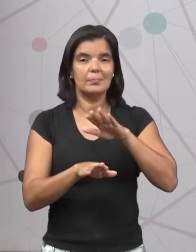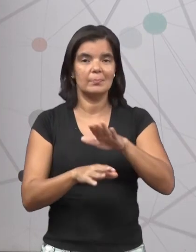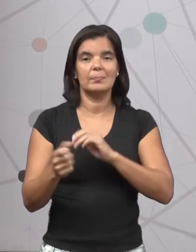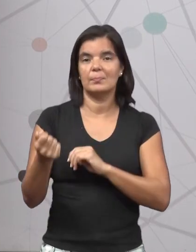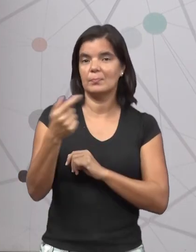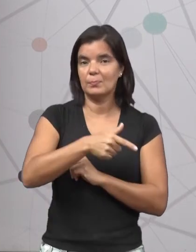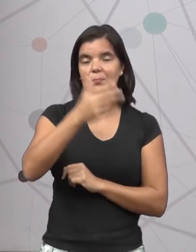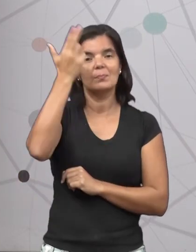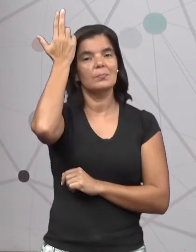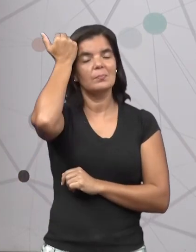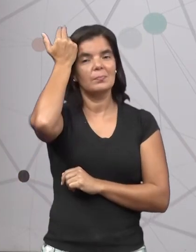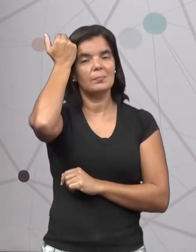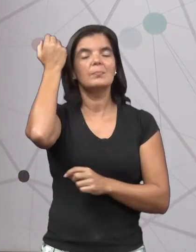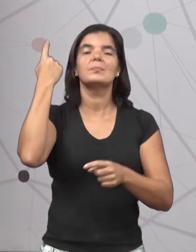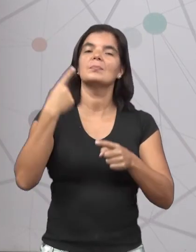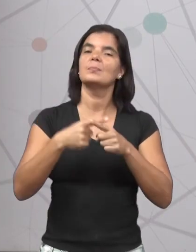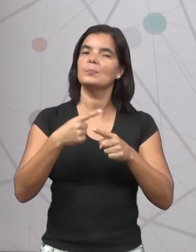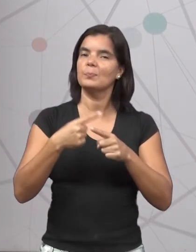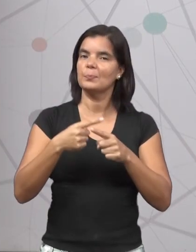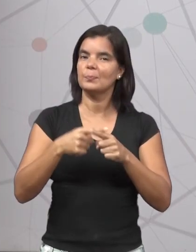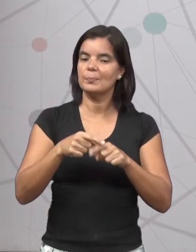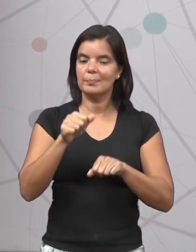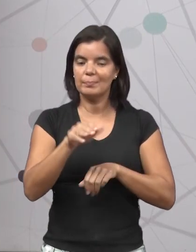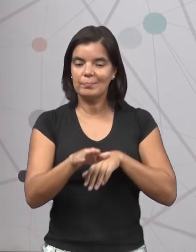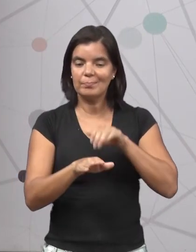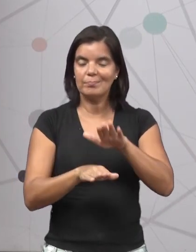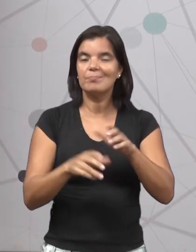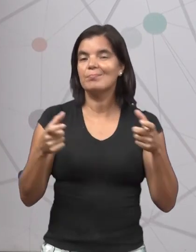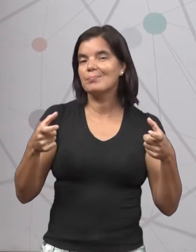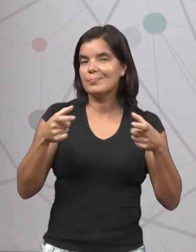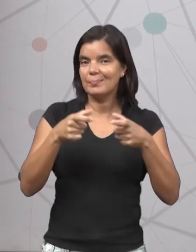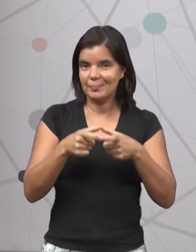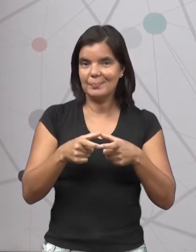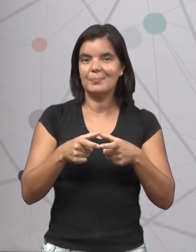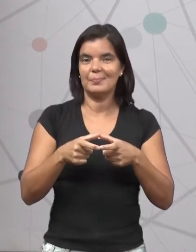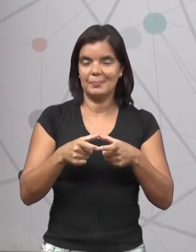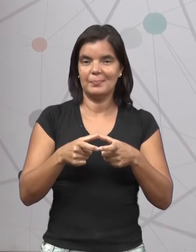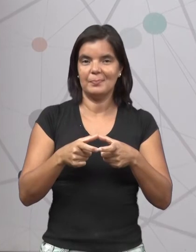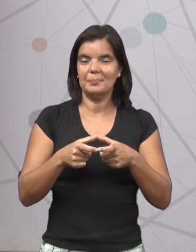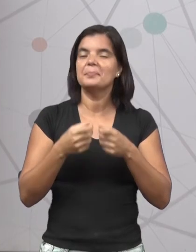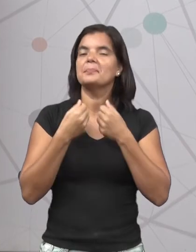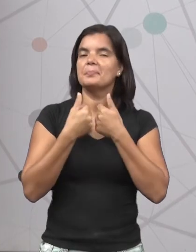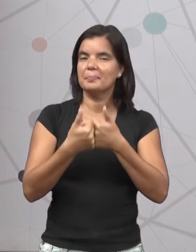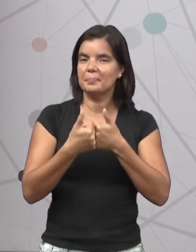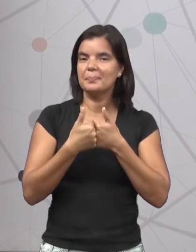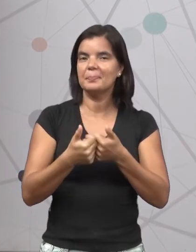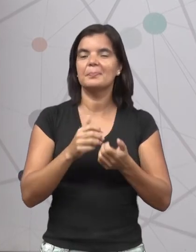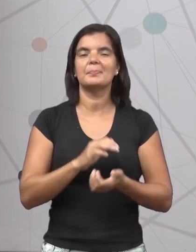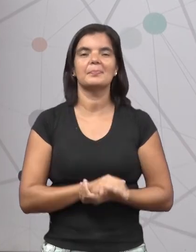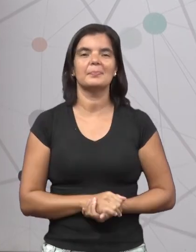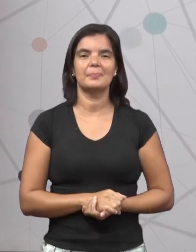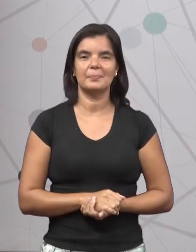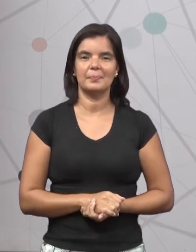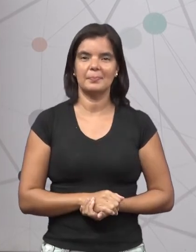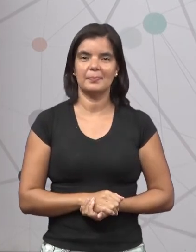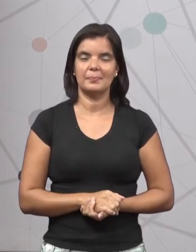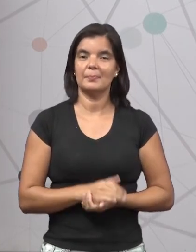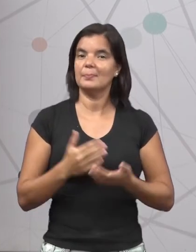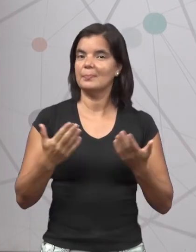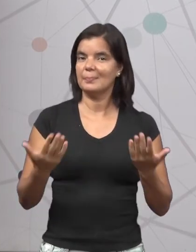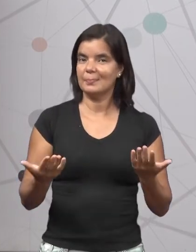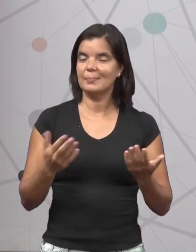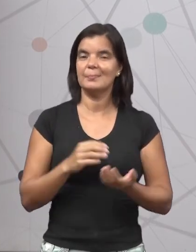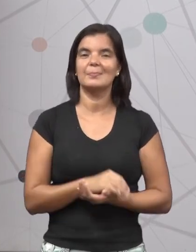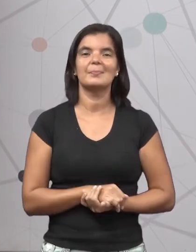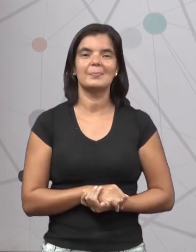do que a lebre, porque o seu passo era menor. Muito bem.